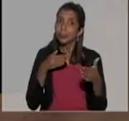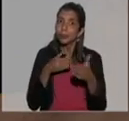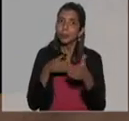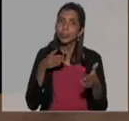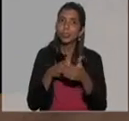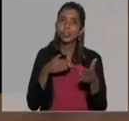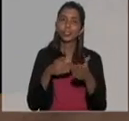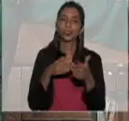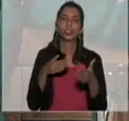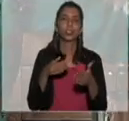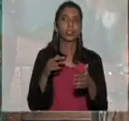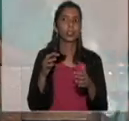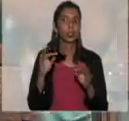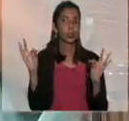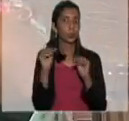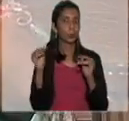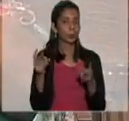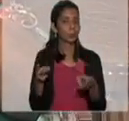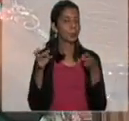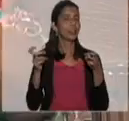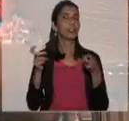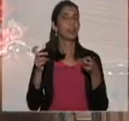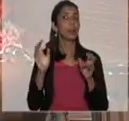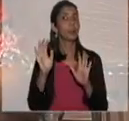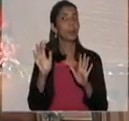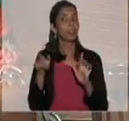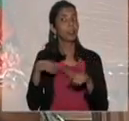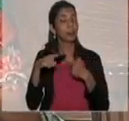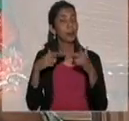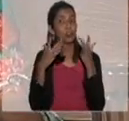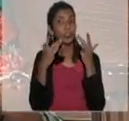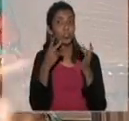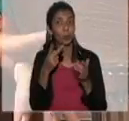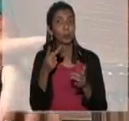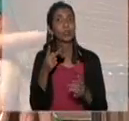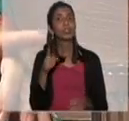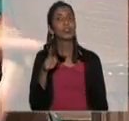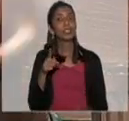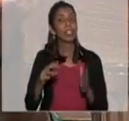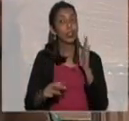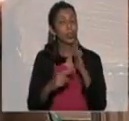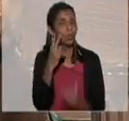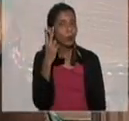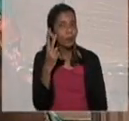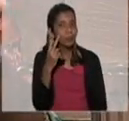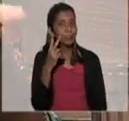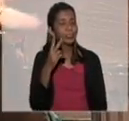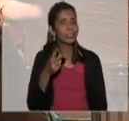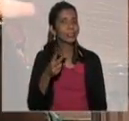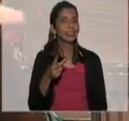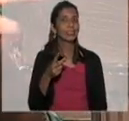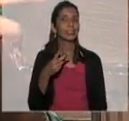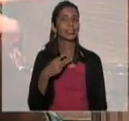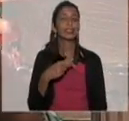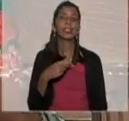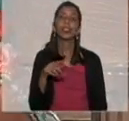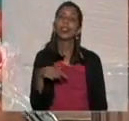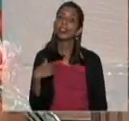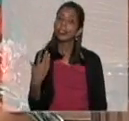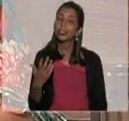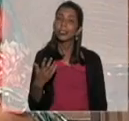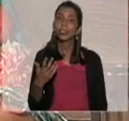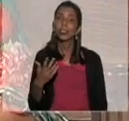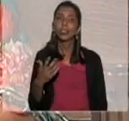atravessar e você não está na Melodia não é todo mundo que vai perceber mas no final da peça ela disse hoje Você atravessou duas vezes eu disse oh my god E